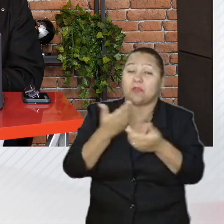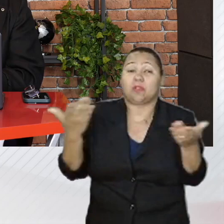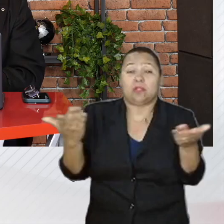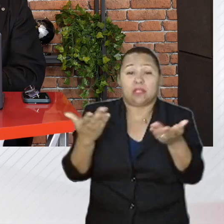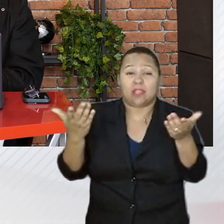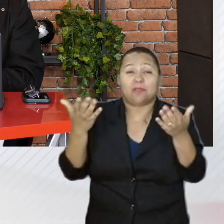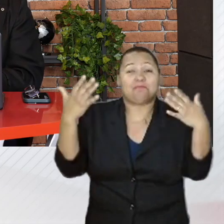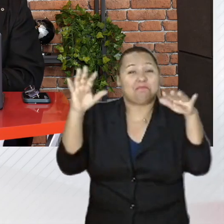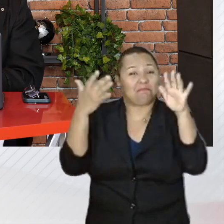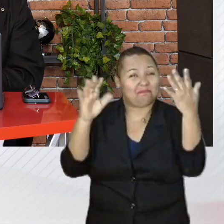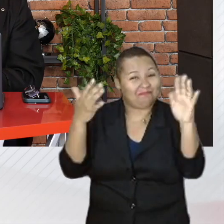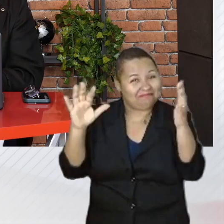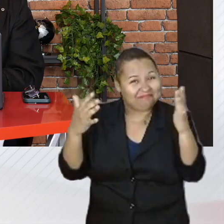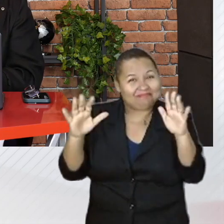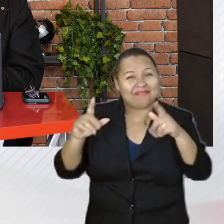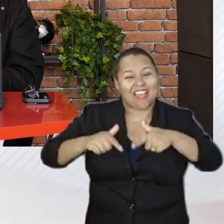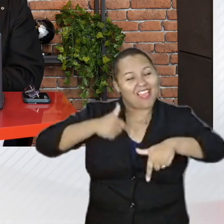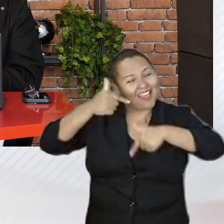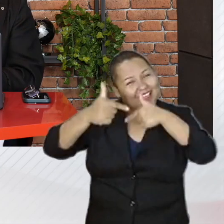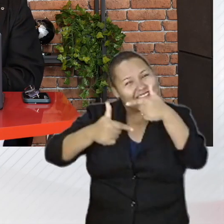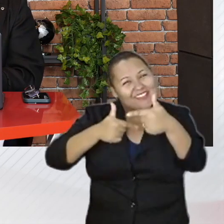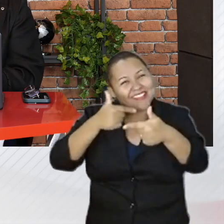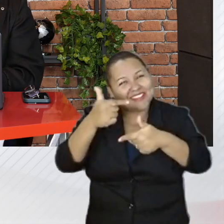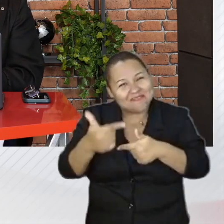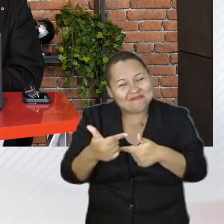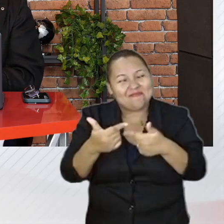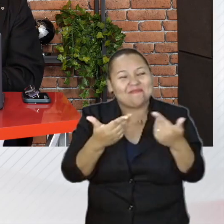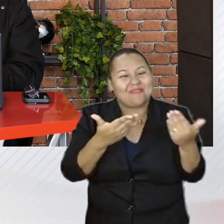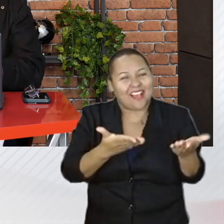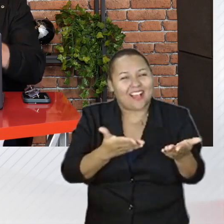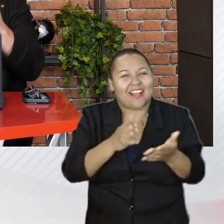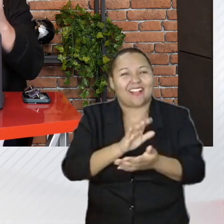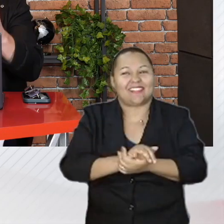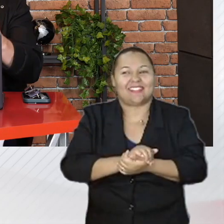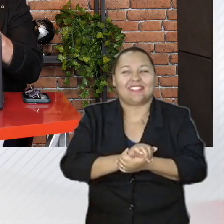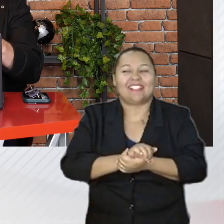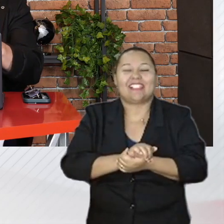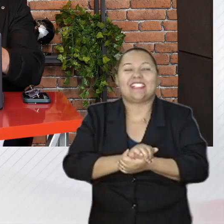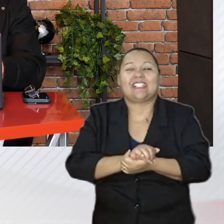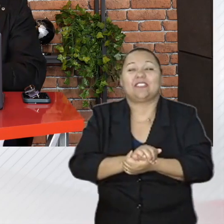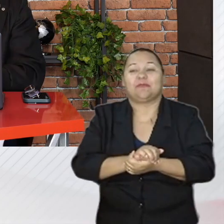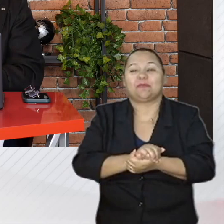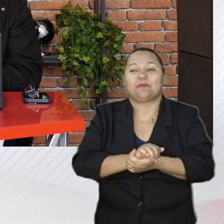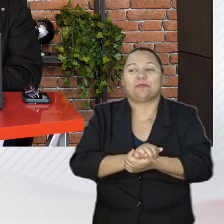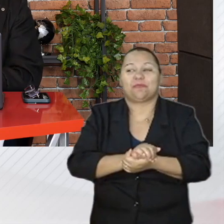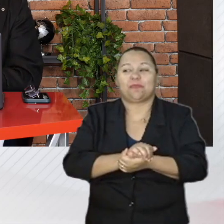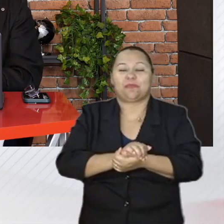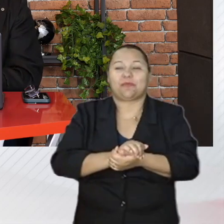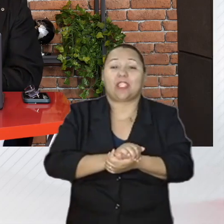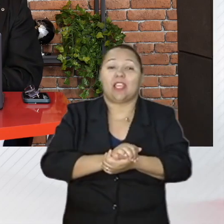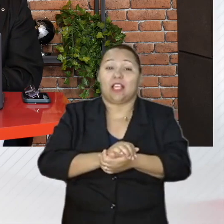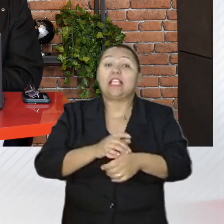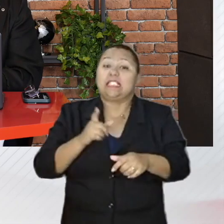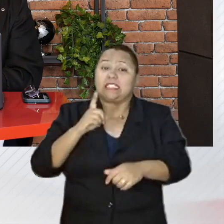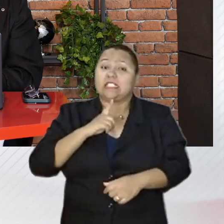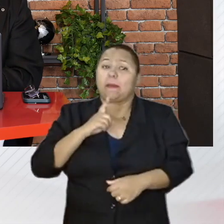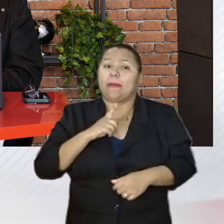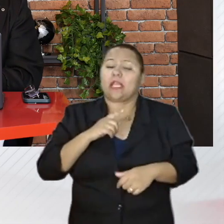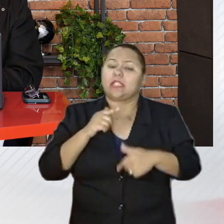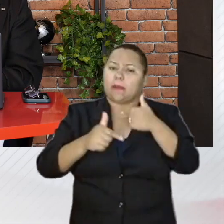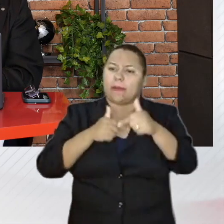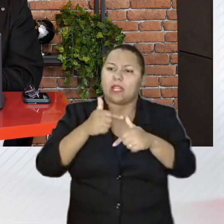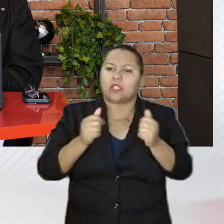pelo trabalho que você tem desenvolvido na Câmara Federal. Eu acho que você tá na comissão também da criança e adolescente, não